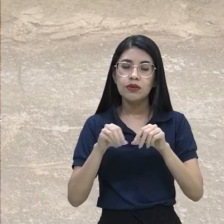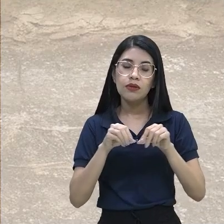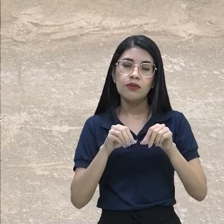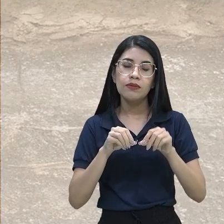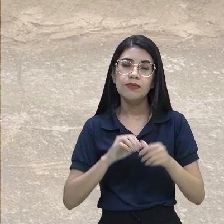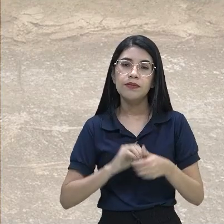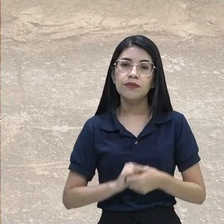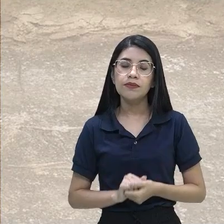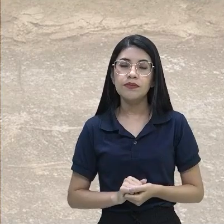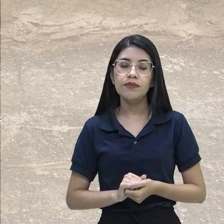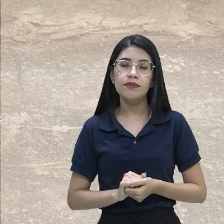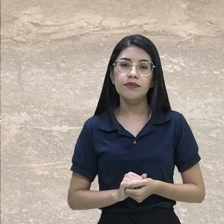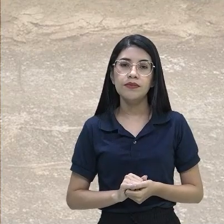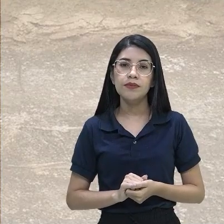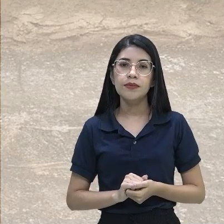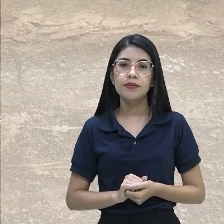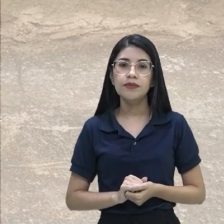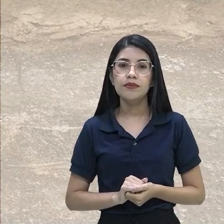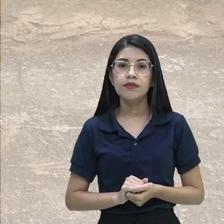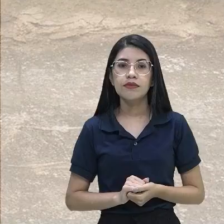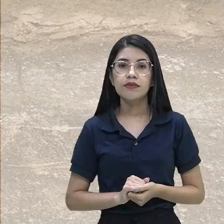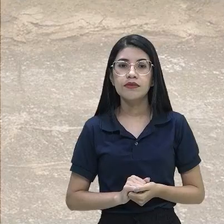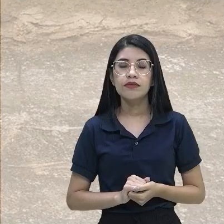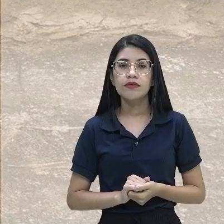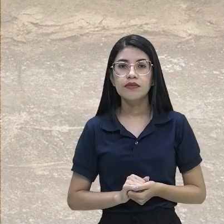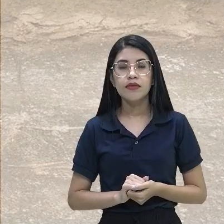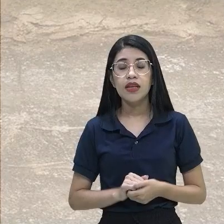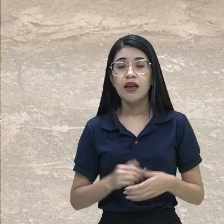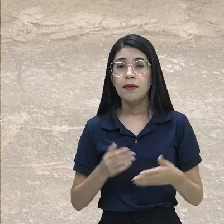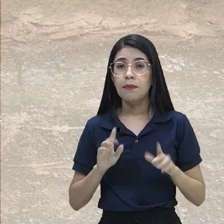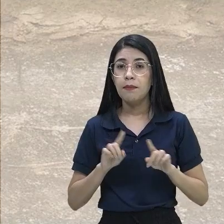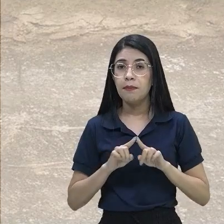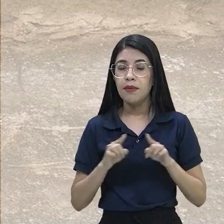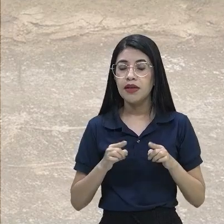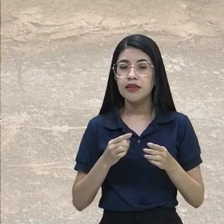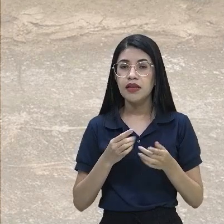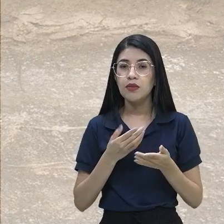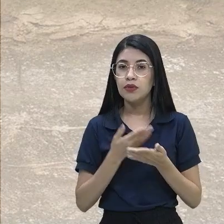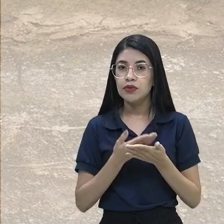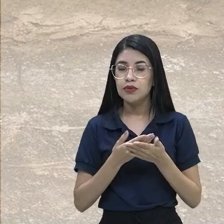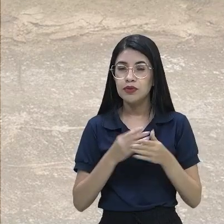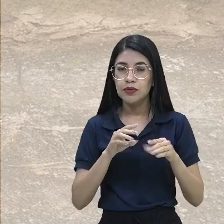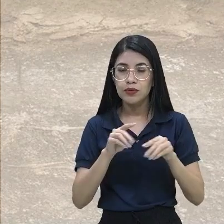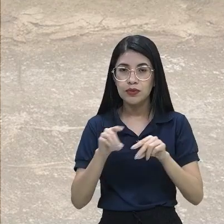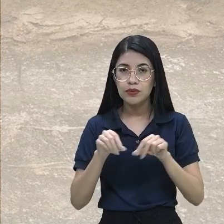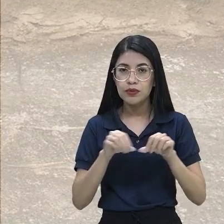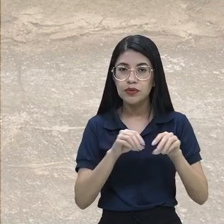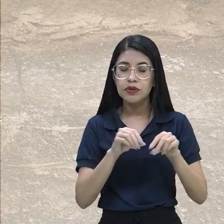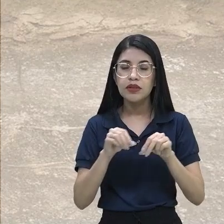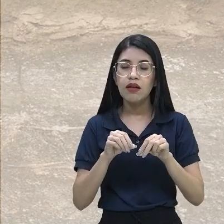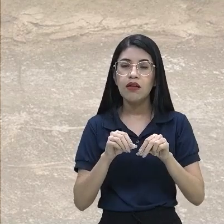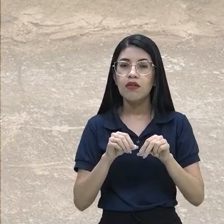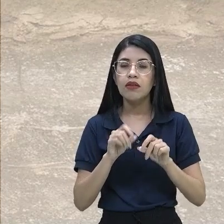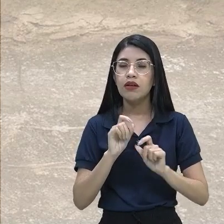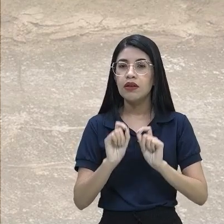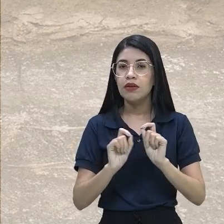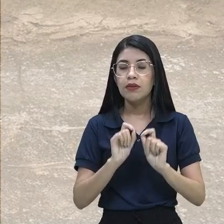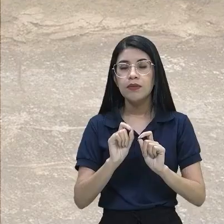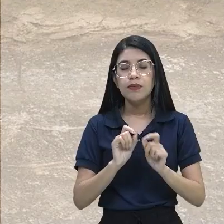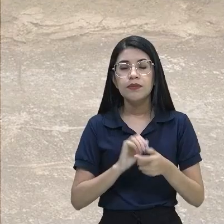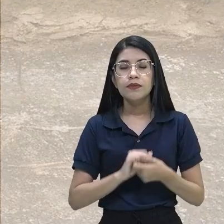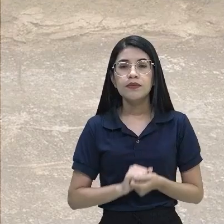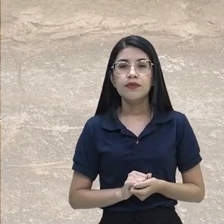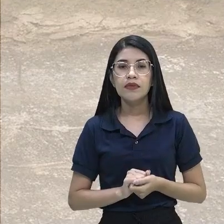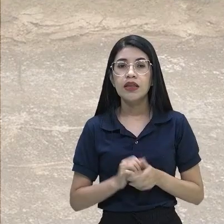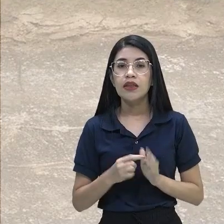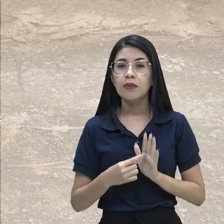estudando pedologia. Agora, a pedologia, que é o estudo dessa arte aqui que a gente observa, né, que acaba mostrando para a